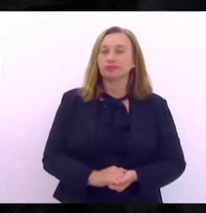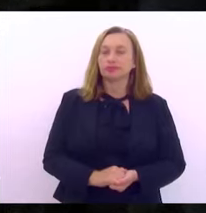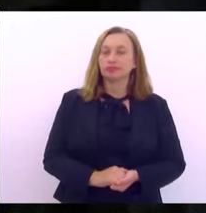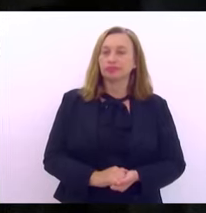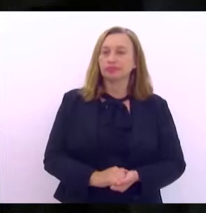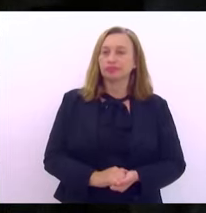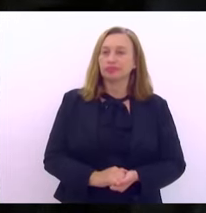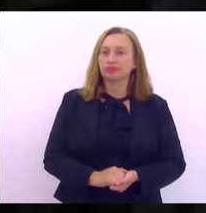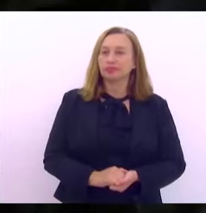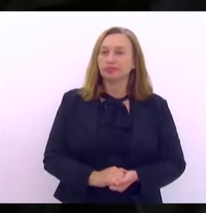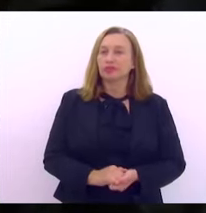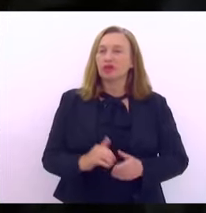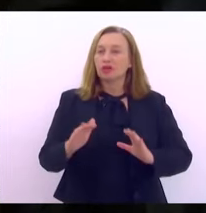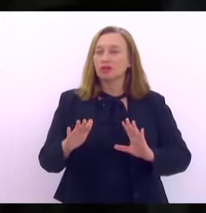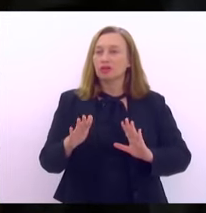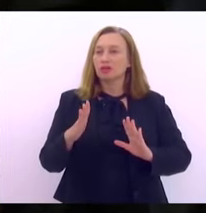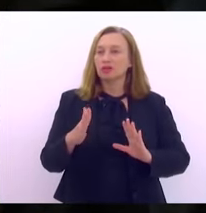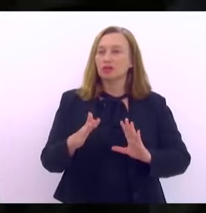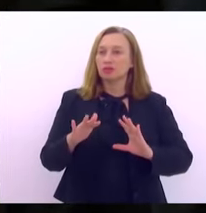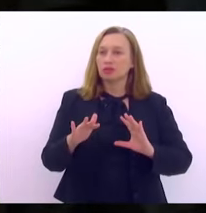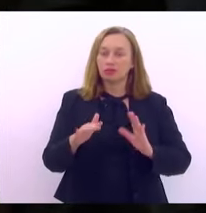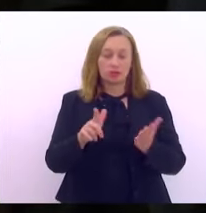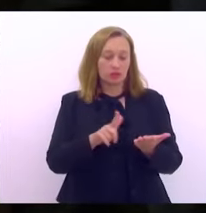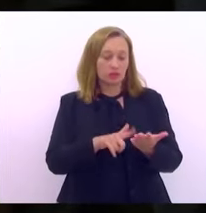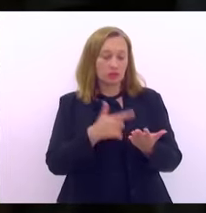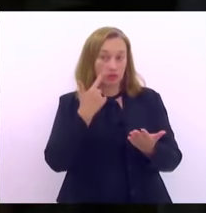O senhor está com a mensagem na sua frente?